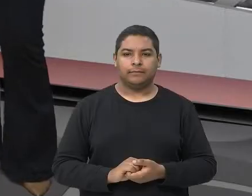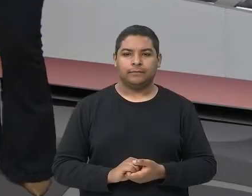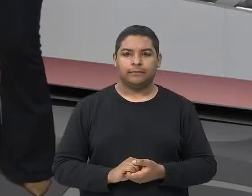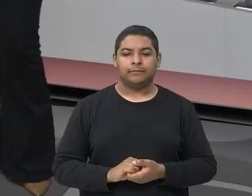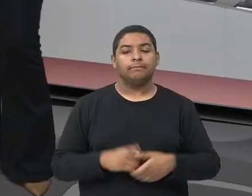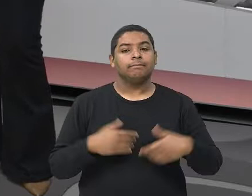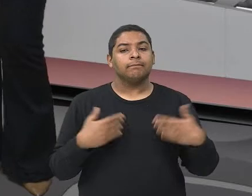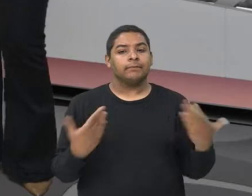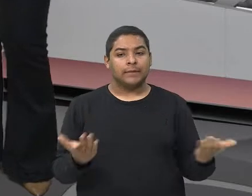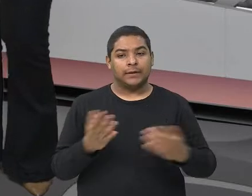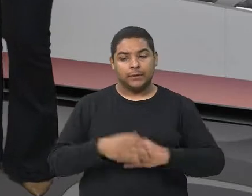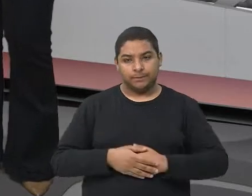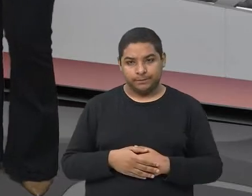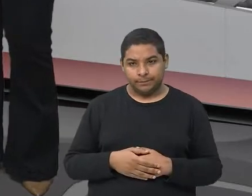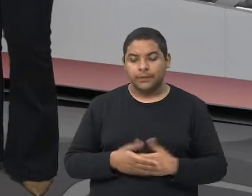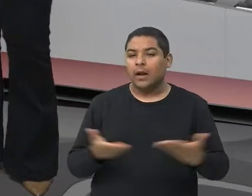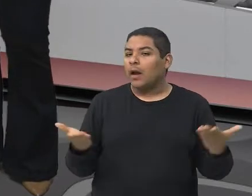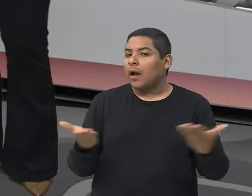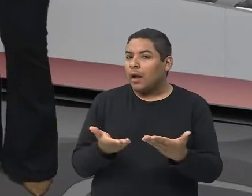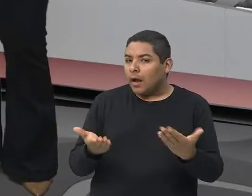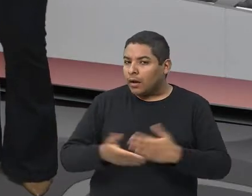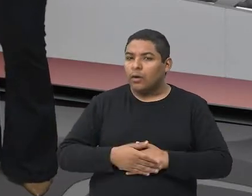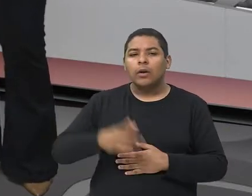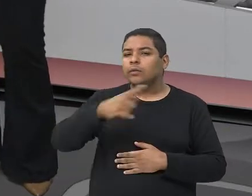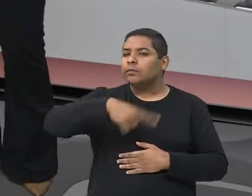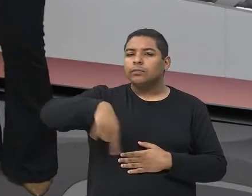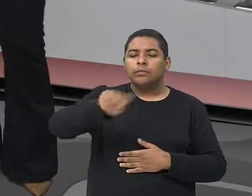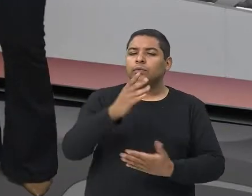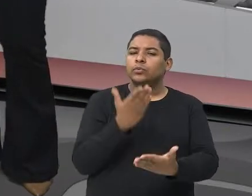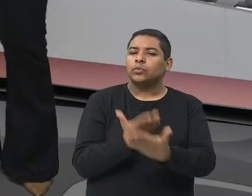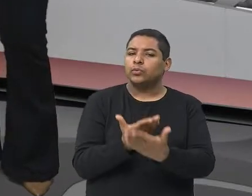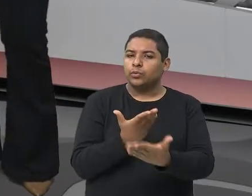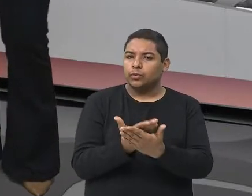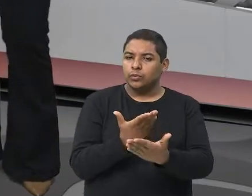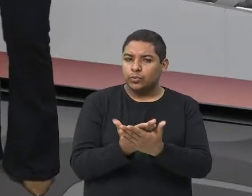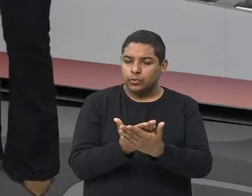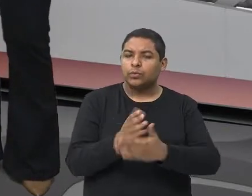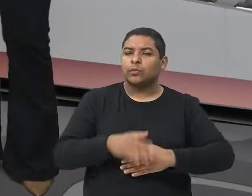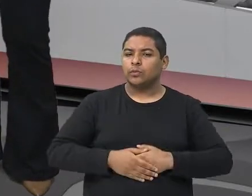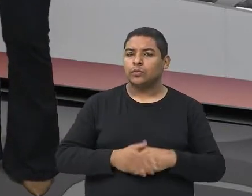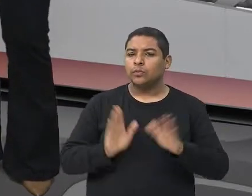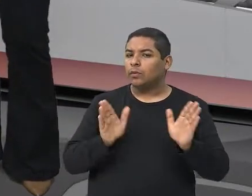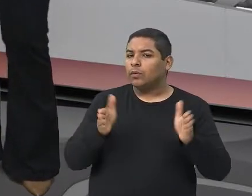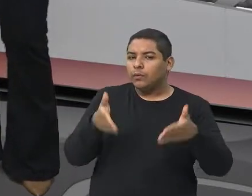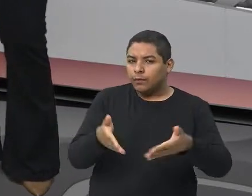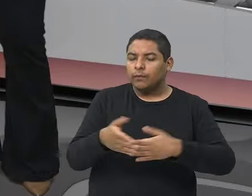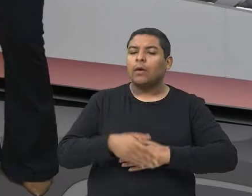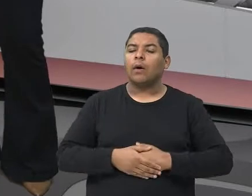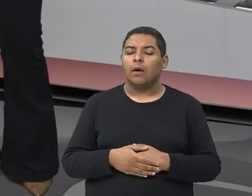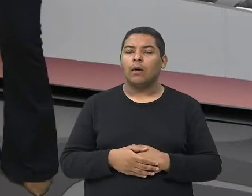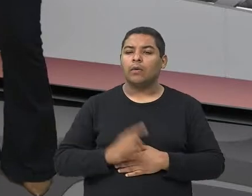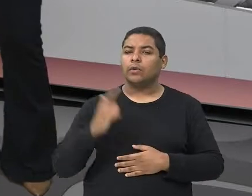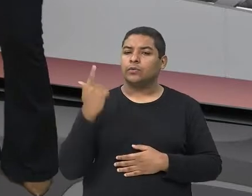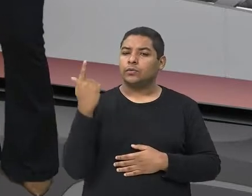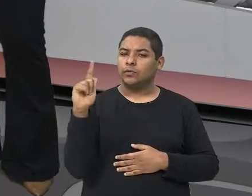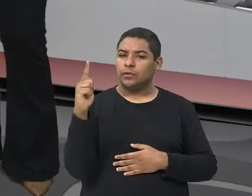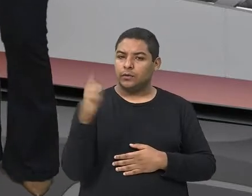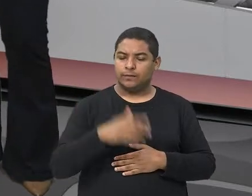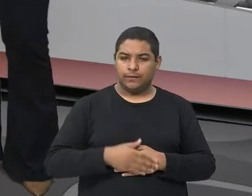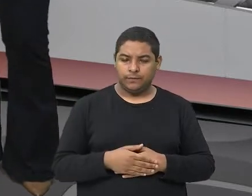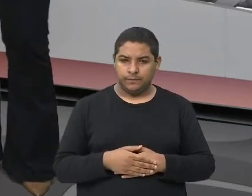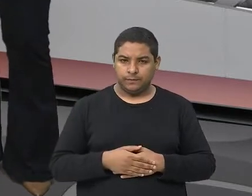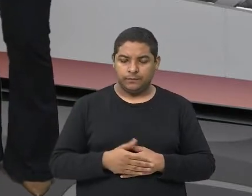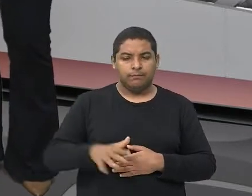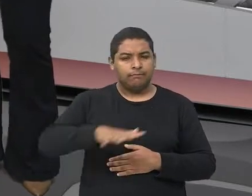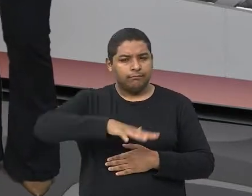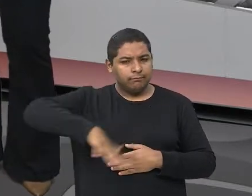Então, olha só, gente, a gente vai verificar aí os nossos estudos que vão estar relacionados à geografia, mas a parte que a gente vai estudar agora